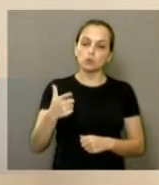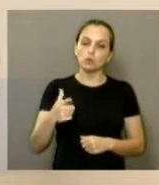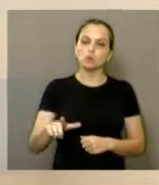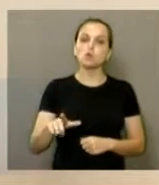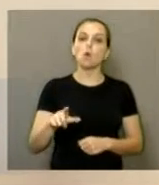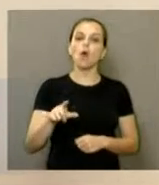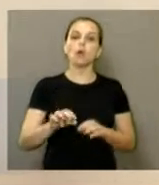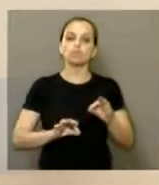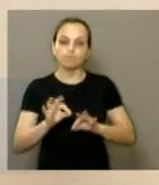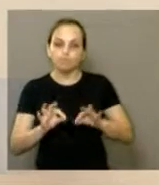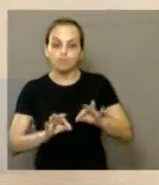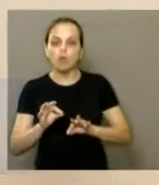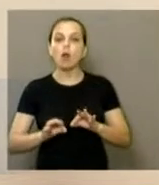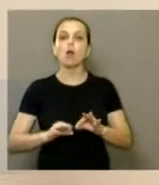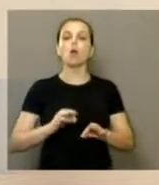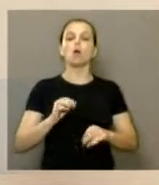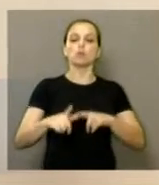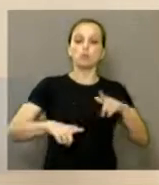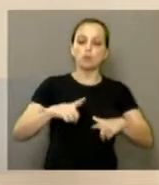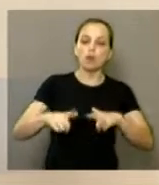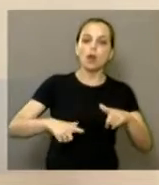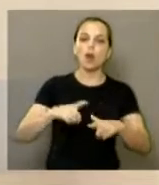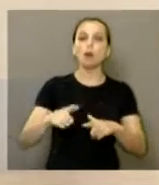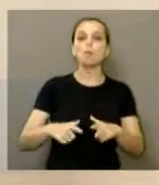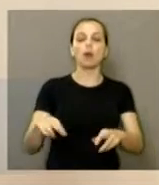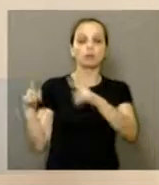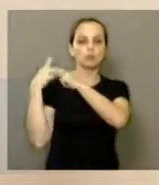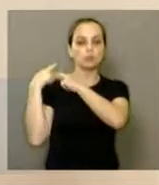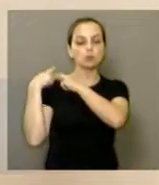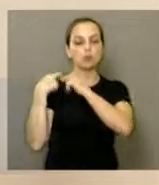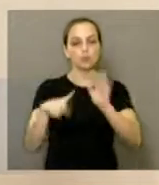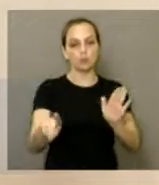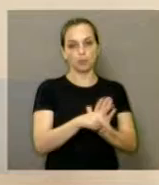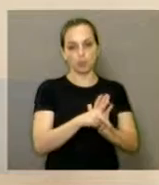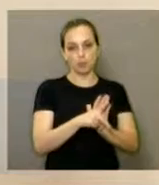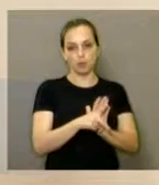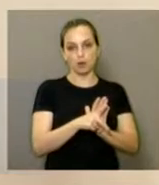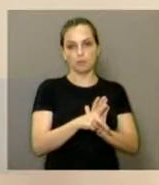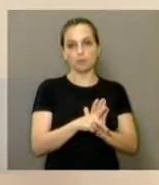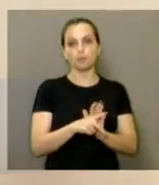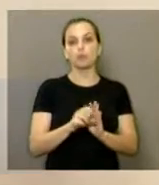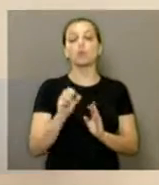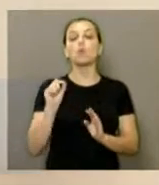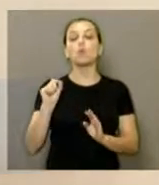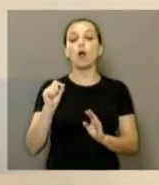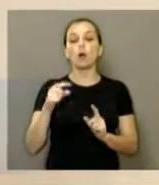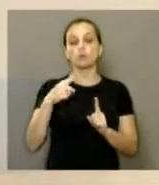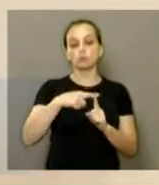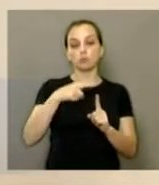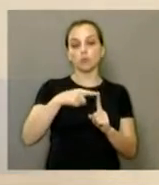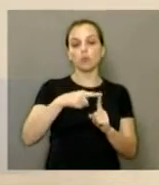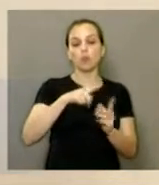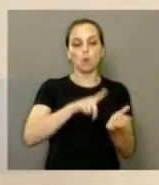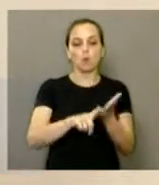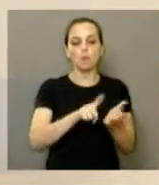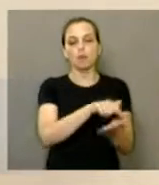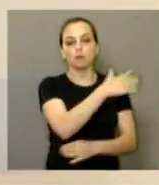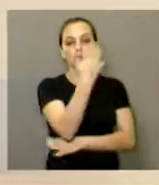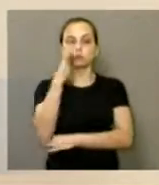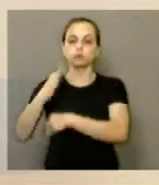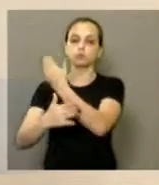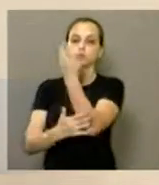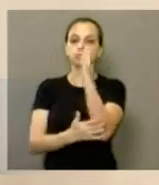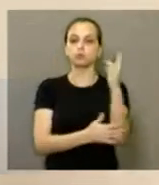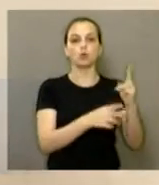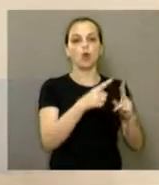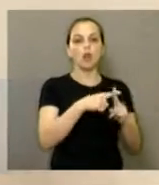executando os serviços que já eram de sua responsabilidade. Quais sejam? Limpeza das praças, limpeza